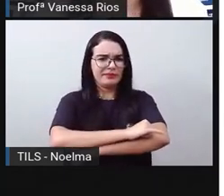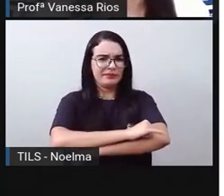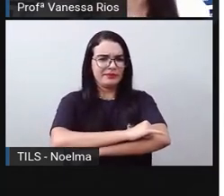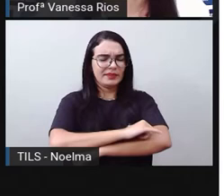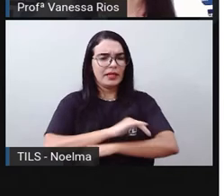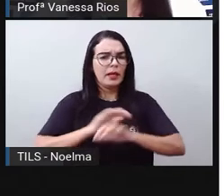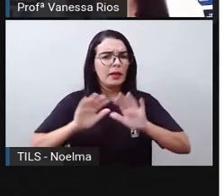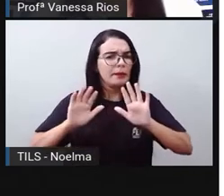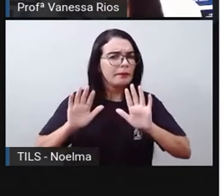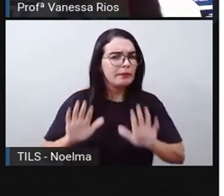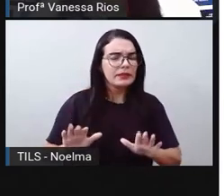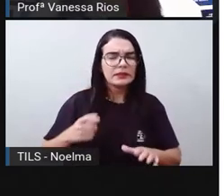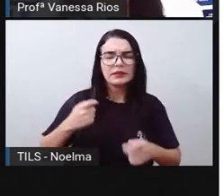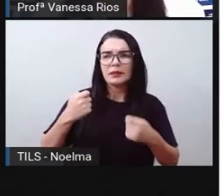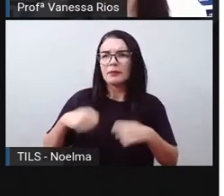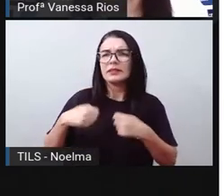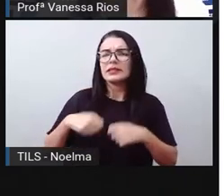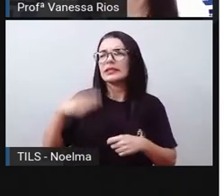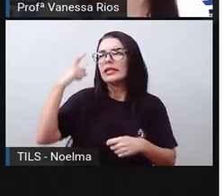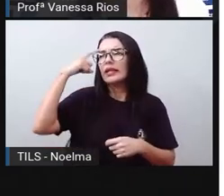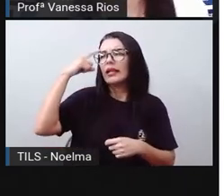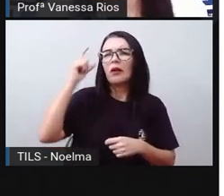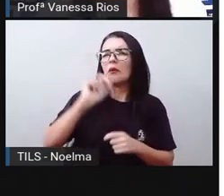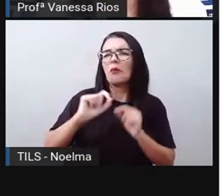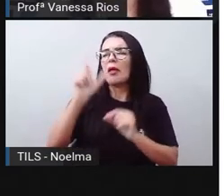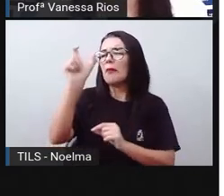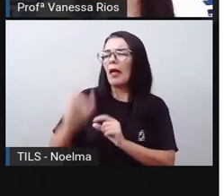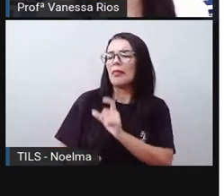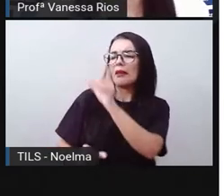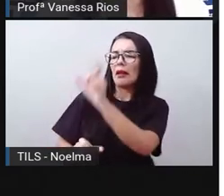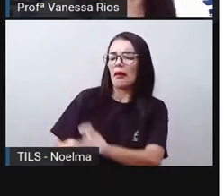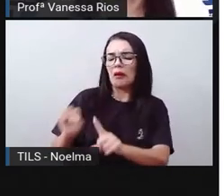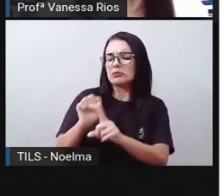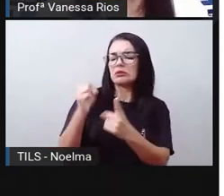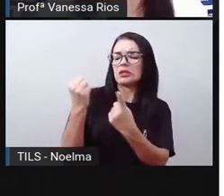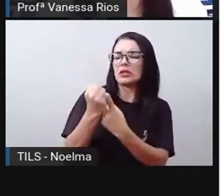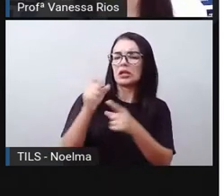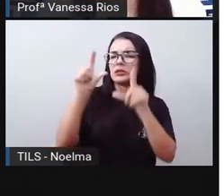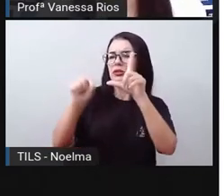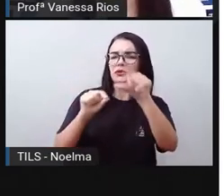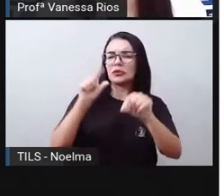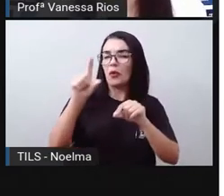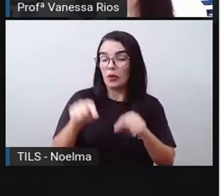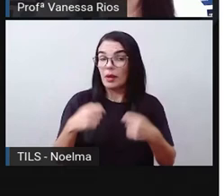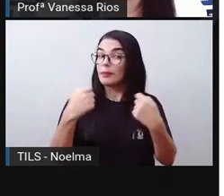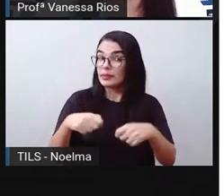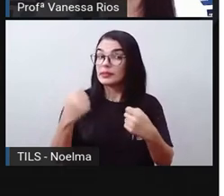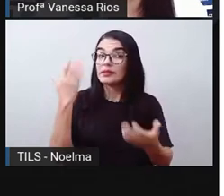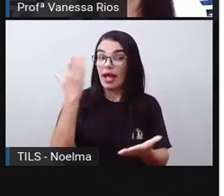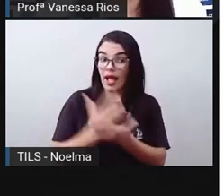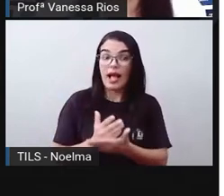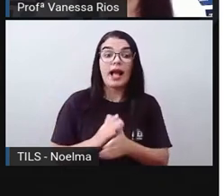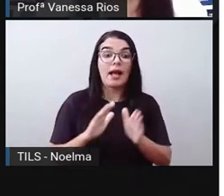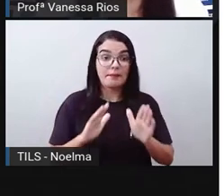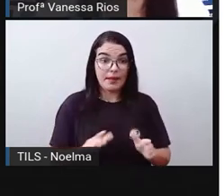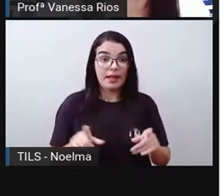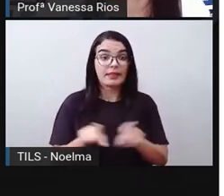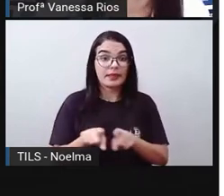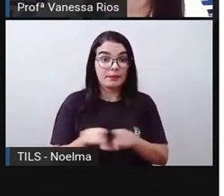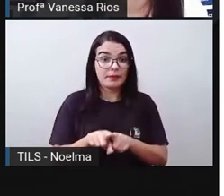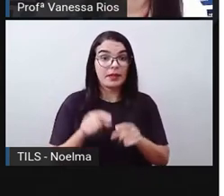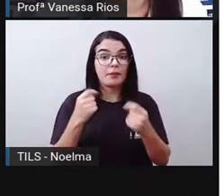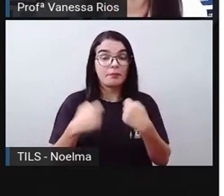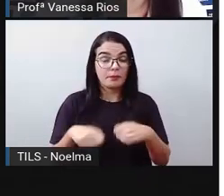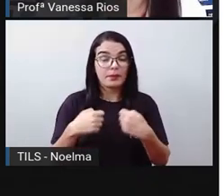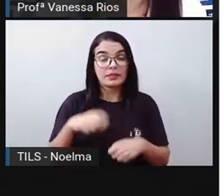aí, percebendo os padrões estéticos que se colocam como ideal e que a gente precisa também observar isso com muita